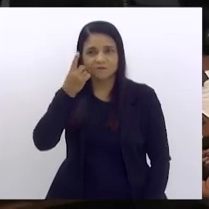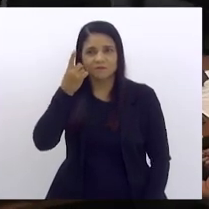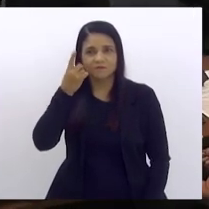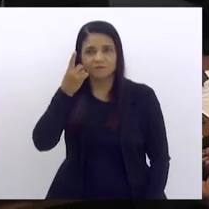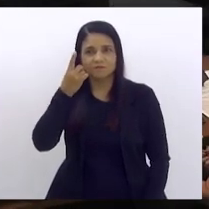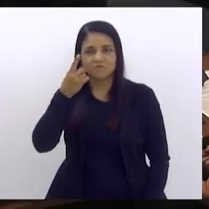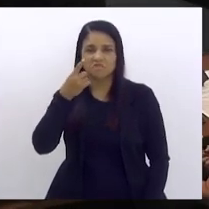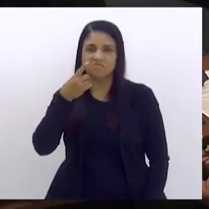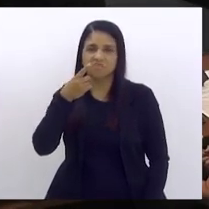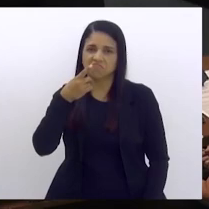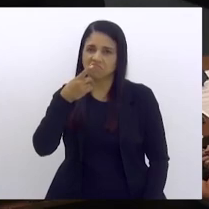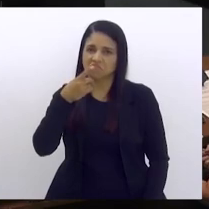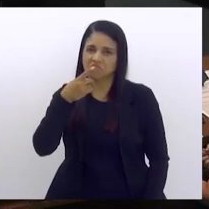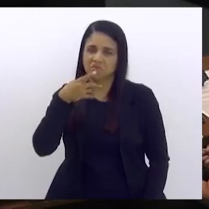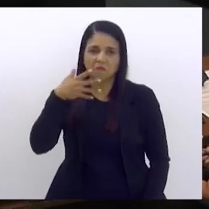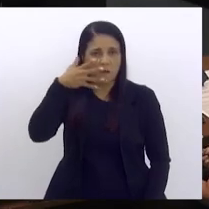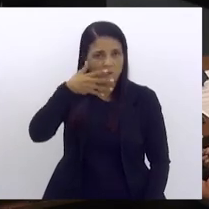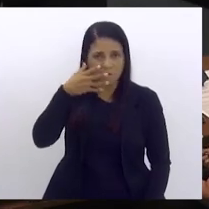Não vai falar.